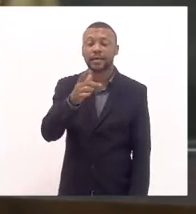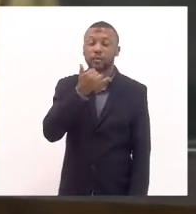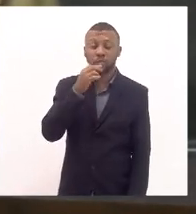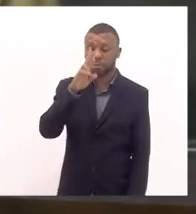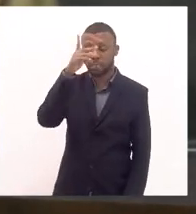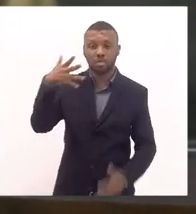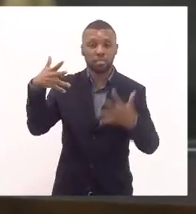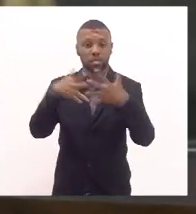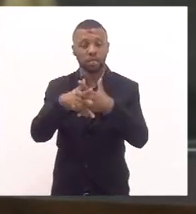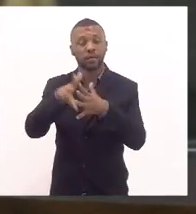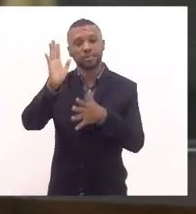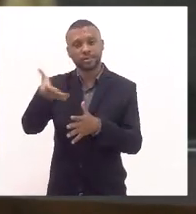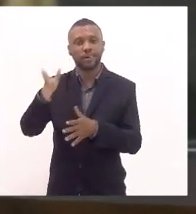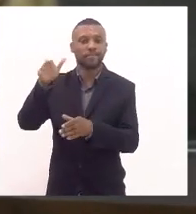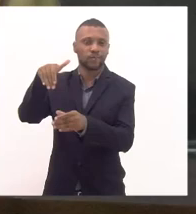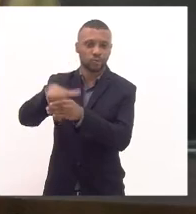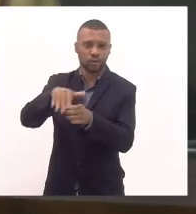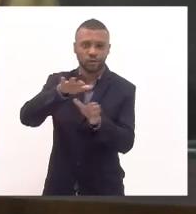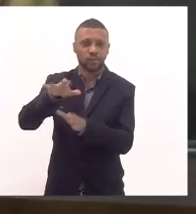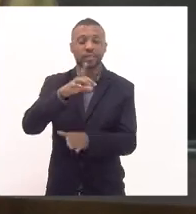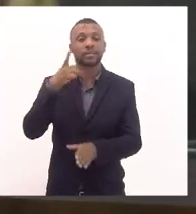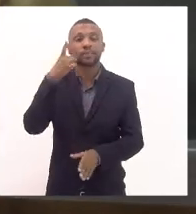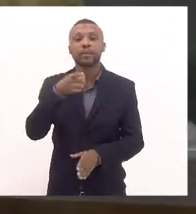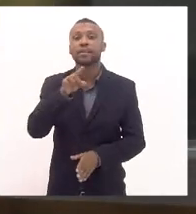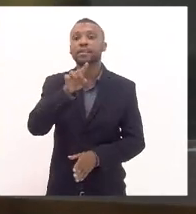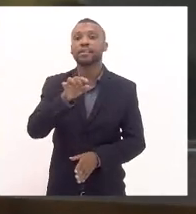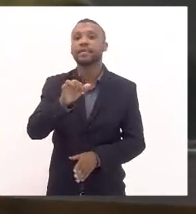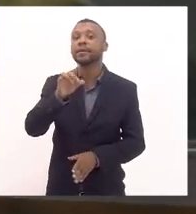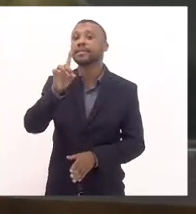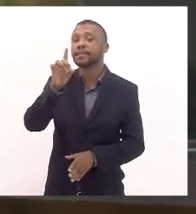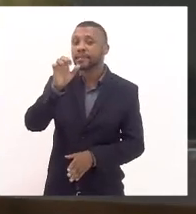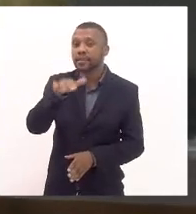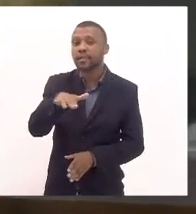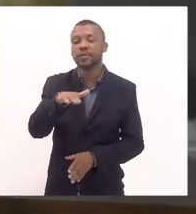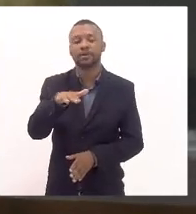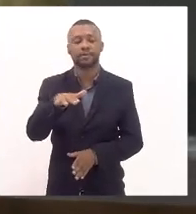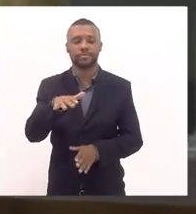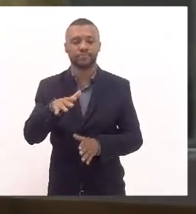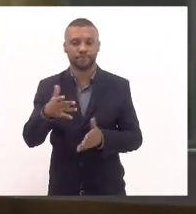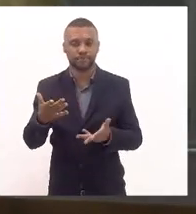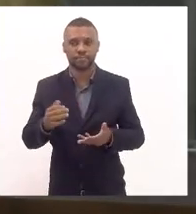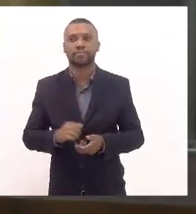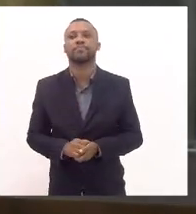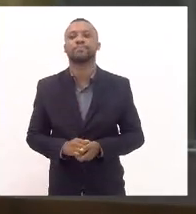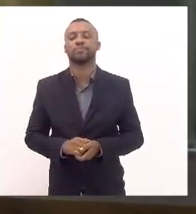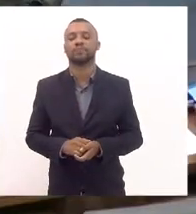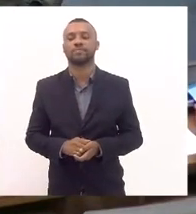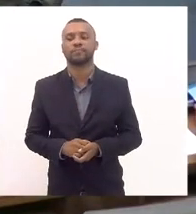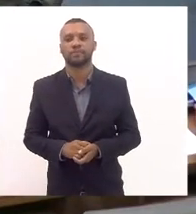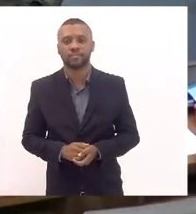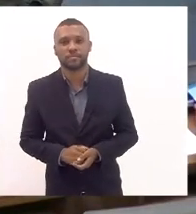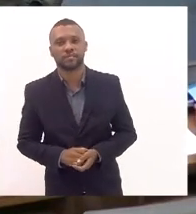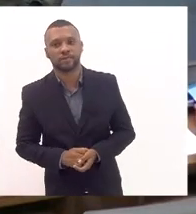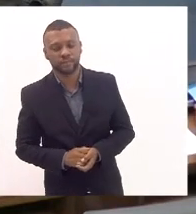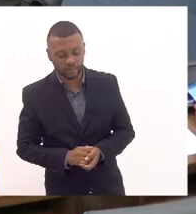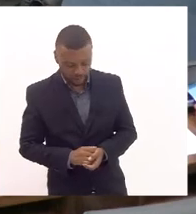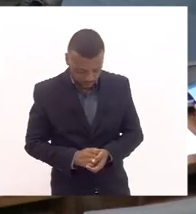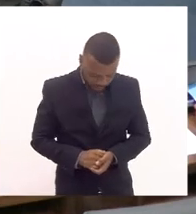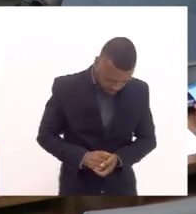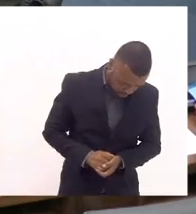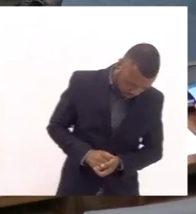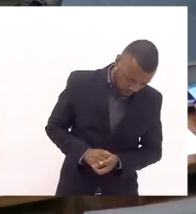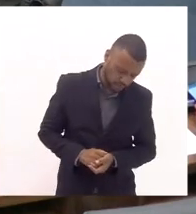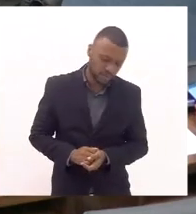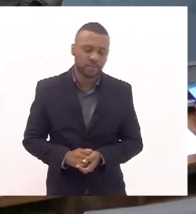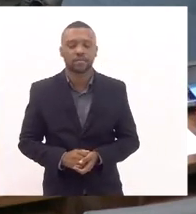levar o Deca já voltou Deputado azeda votaram hoje e